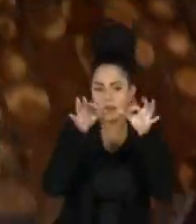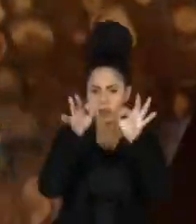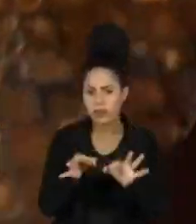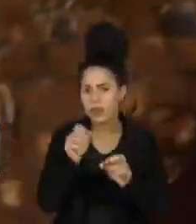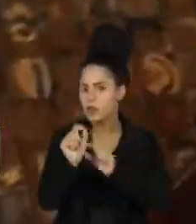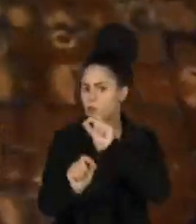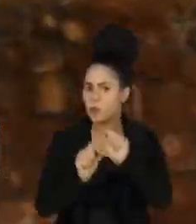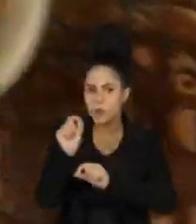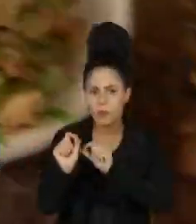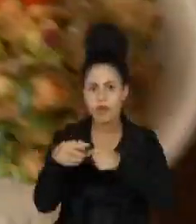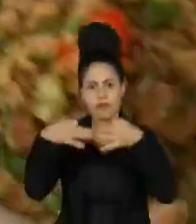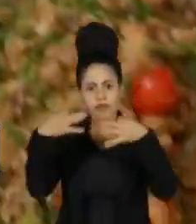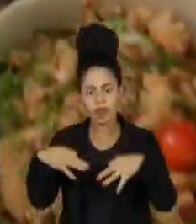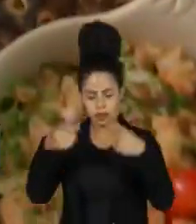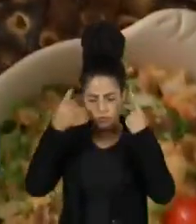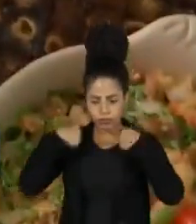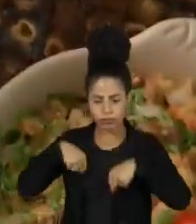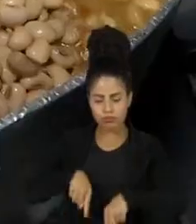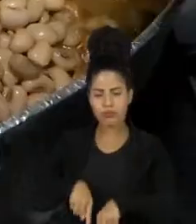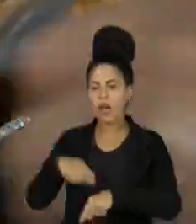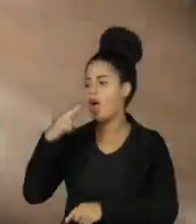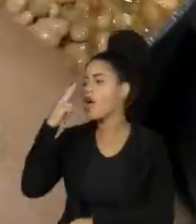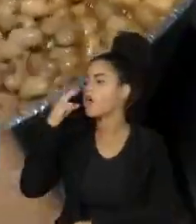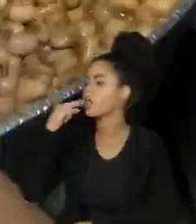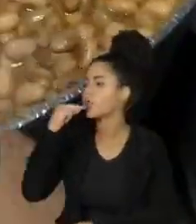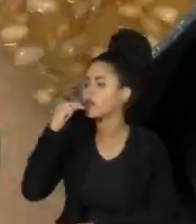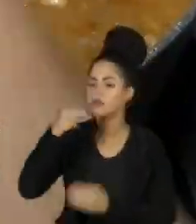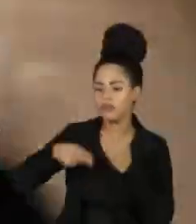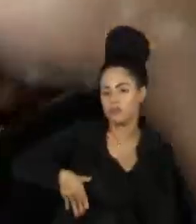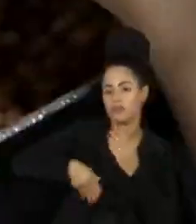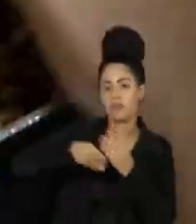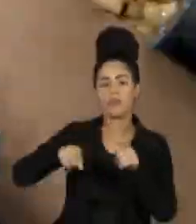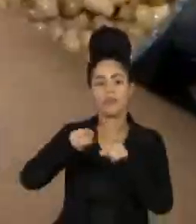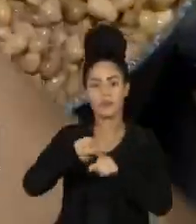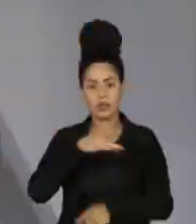garante um adequado aporte, não só de nutrientes, mas também para a saúde da população.